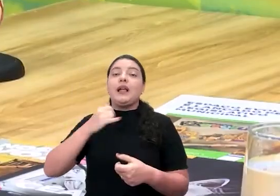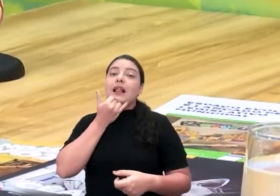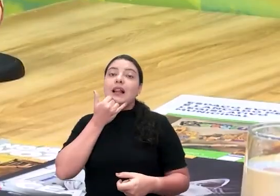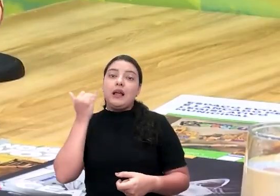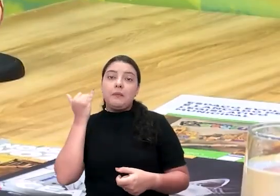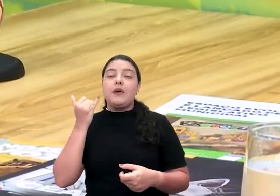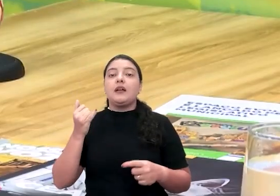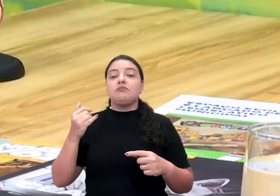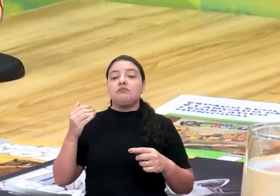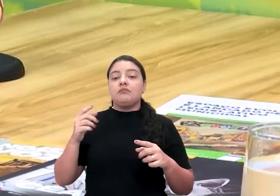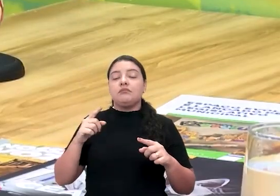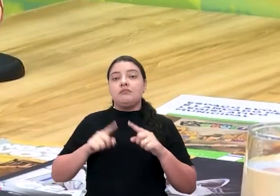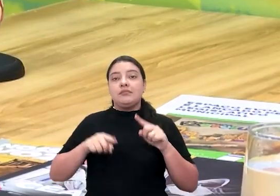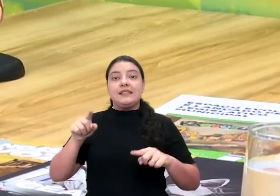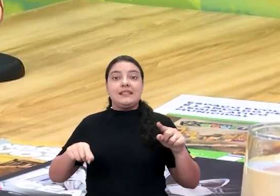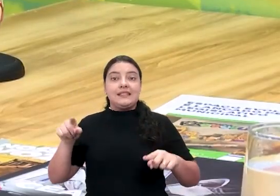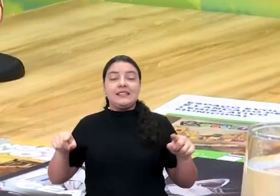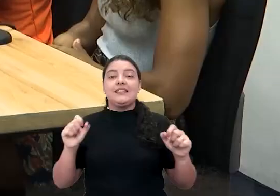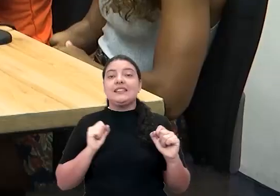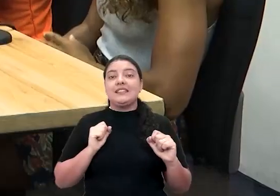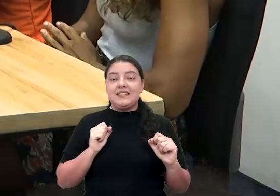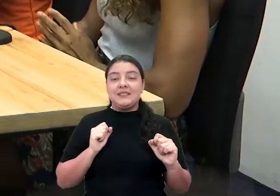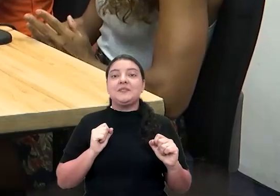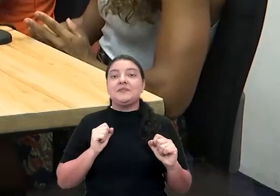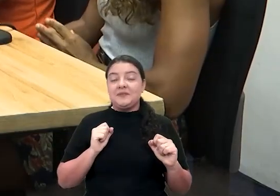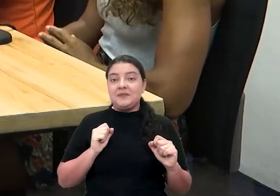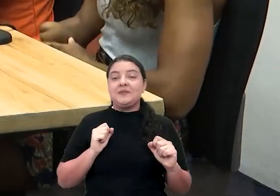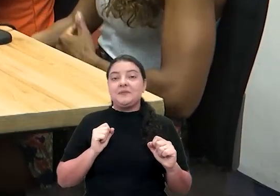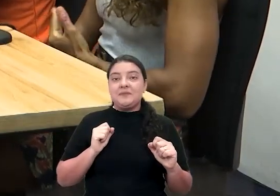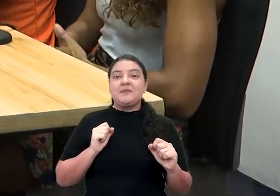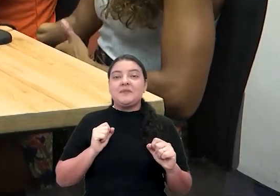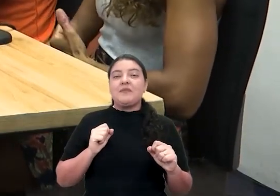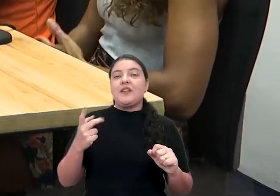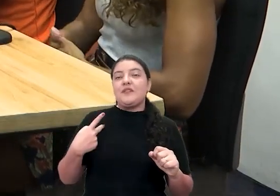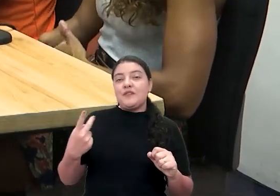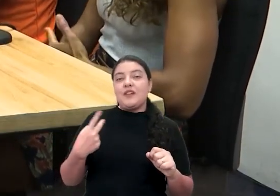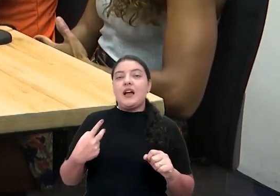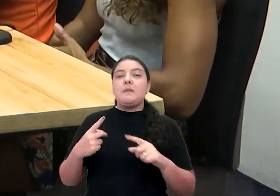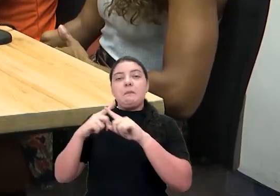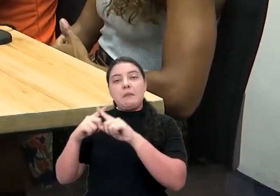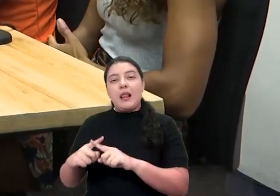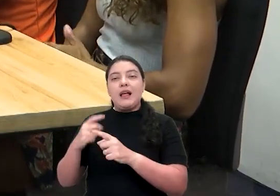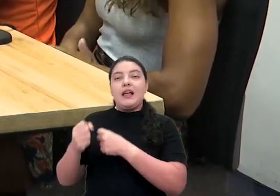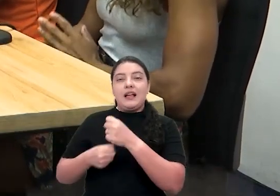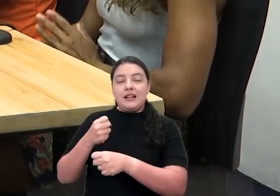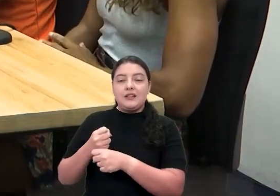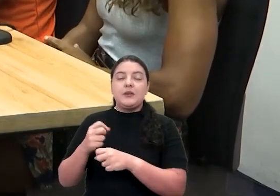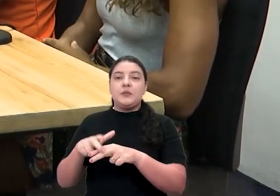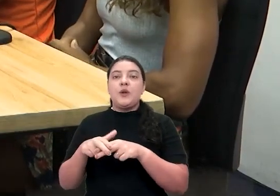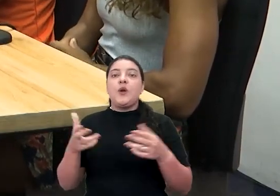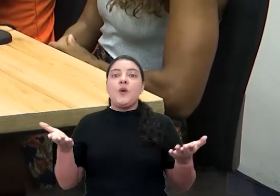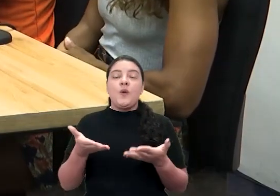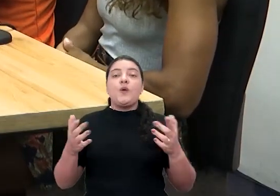dependendo do decorrer. Essa habilidade, hein, cara? Vai de acordo com o que a gente vai competindo durante o ano, né? Sim, e aí,